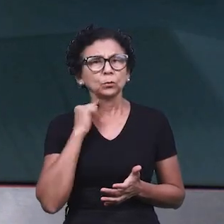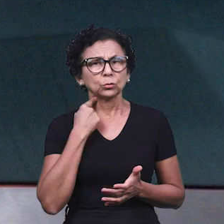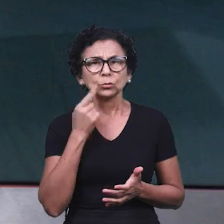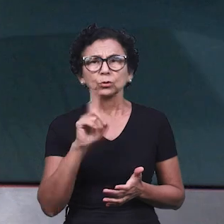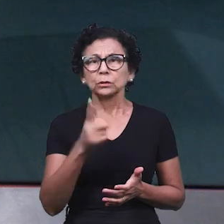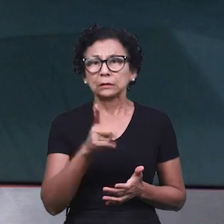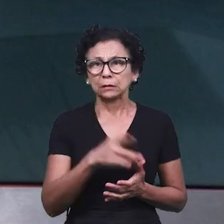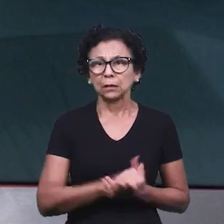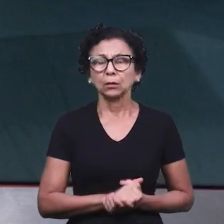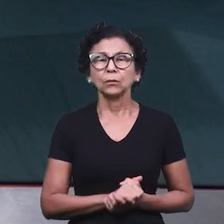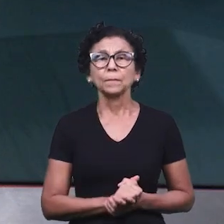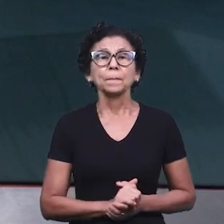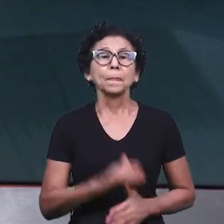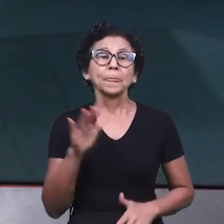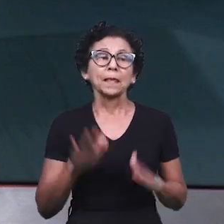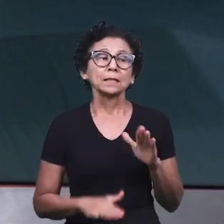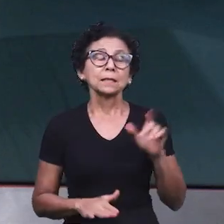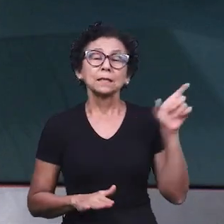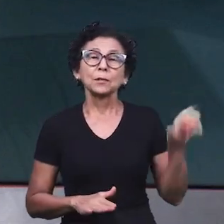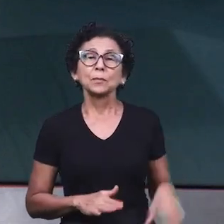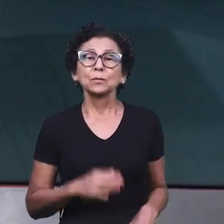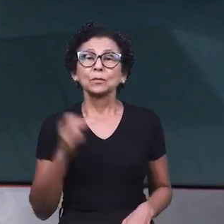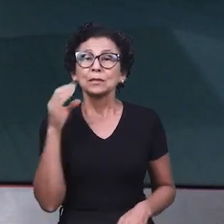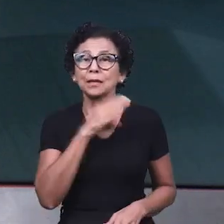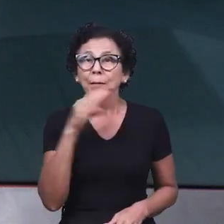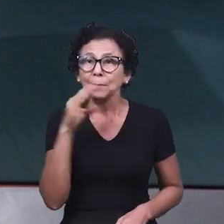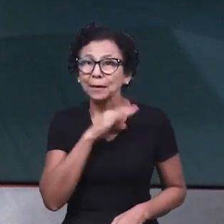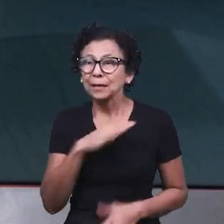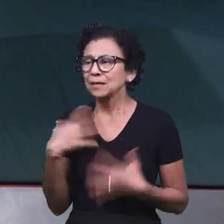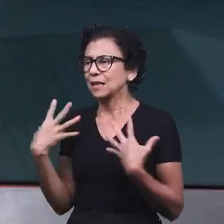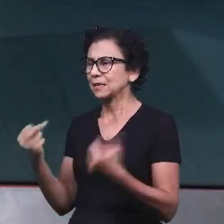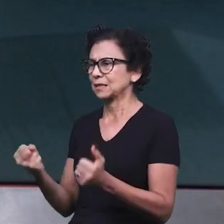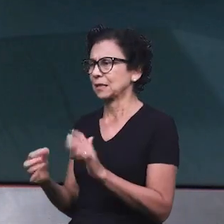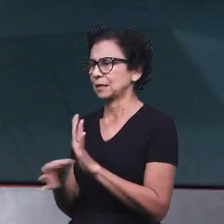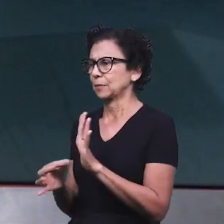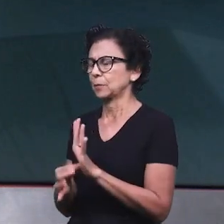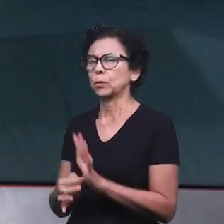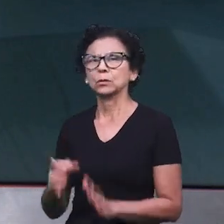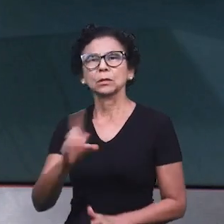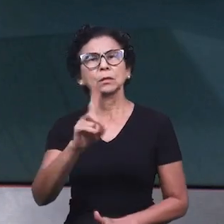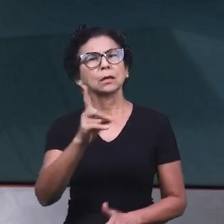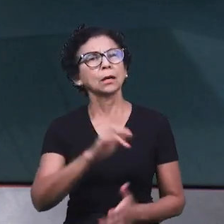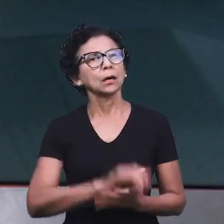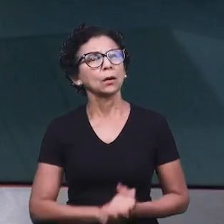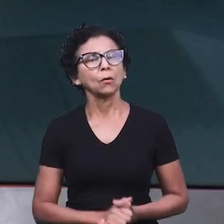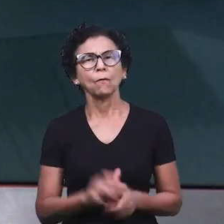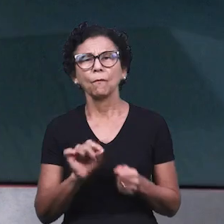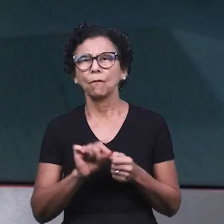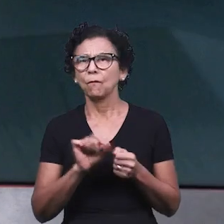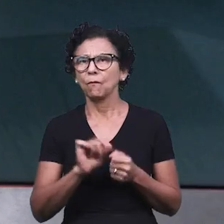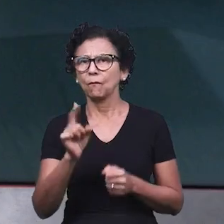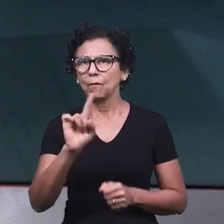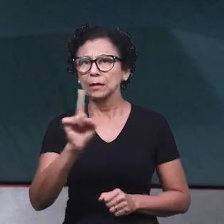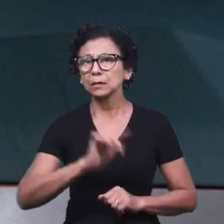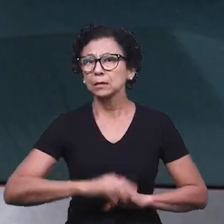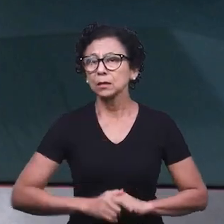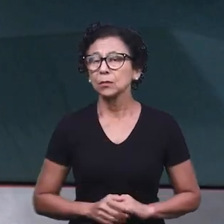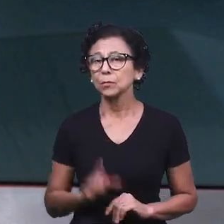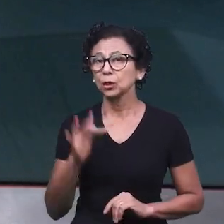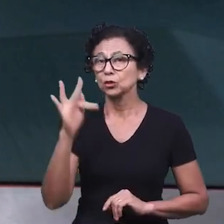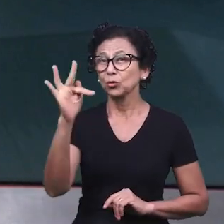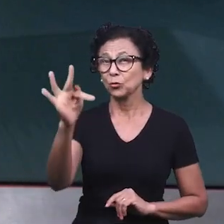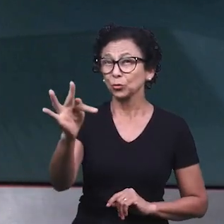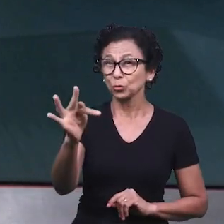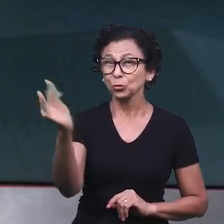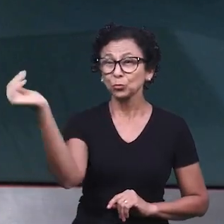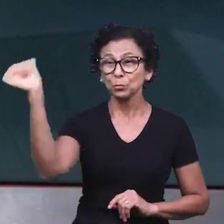uma série de coisas. E às vezes a pessoa se apressa por aceitar. Você não deve fazer isso, porque o que